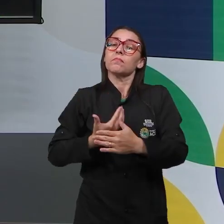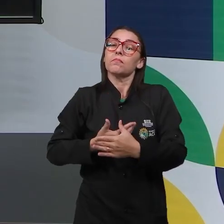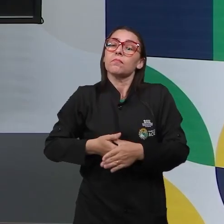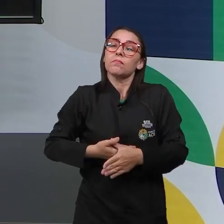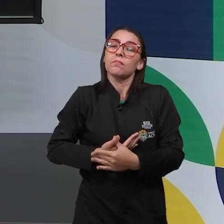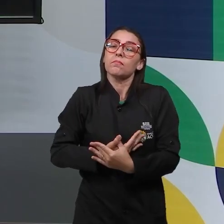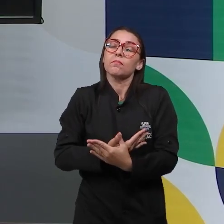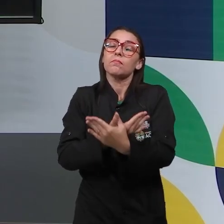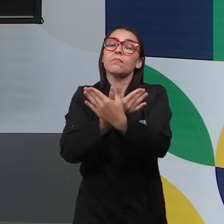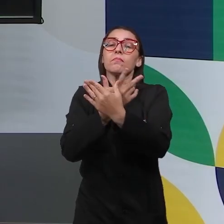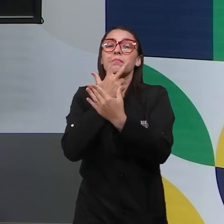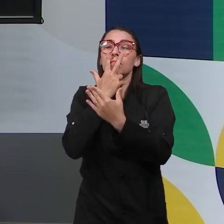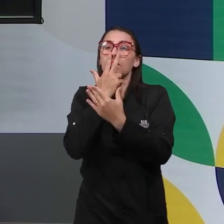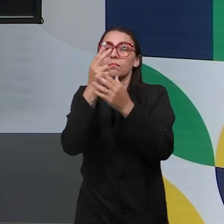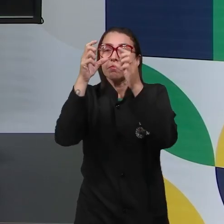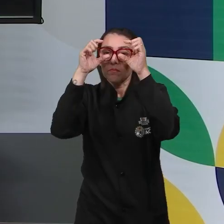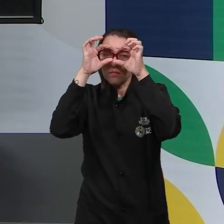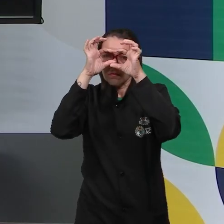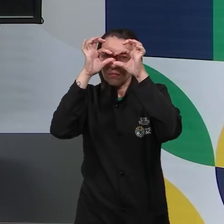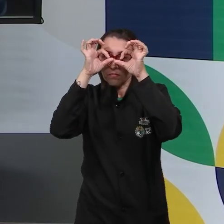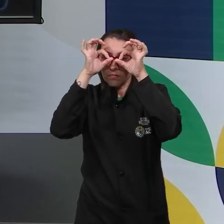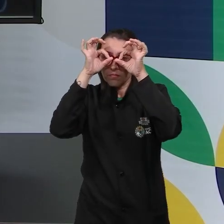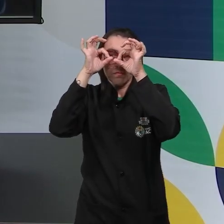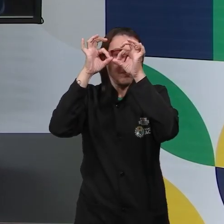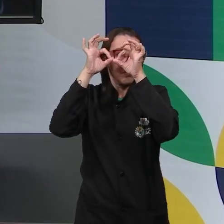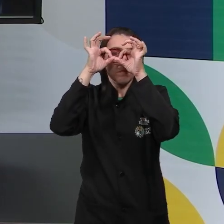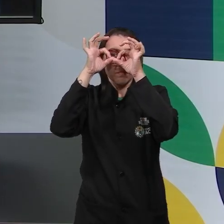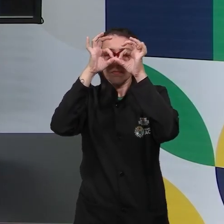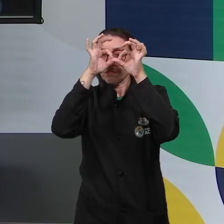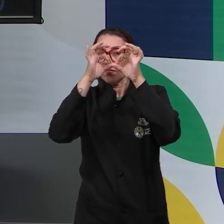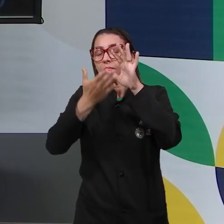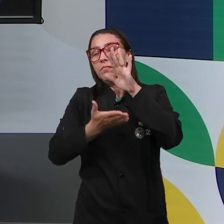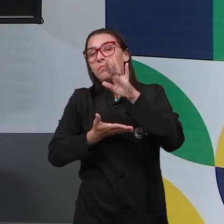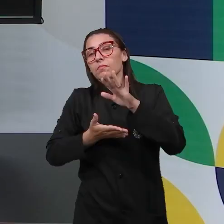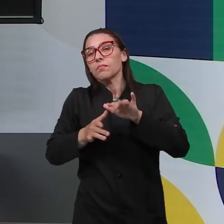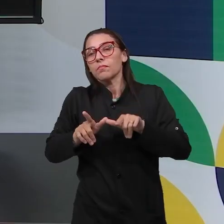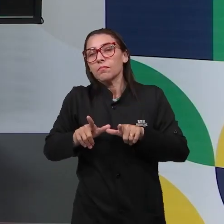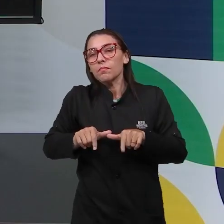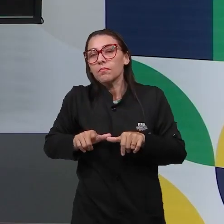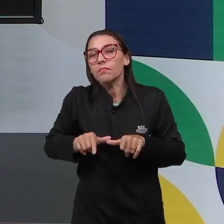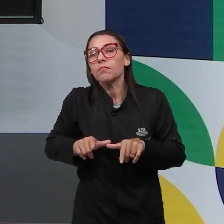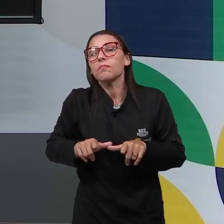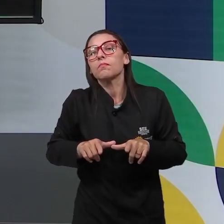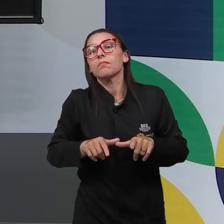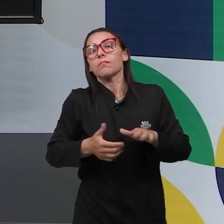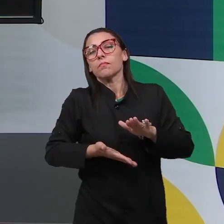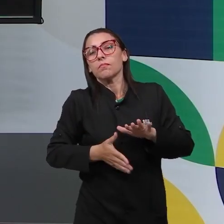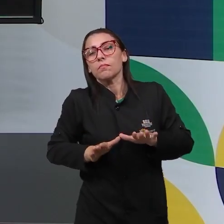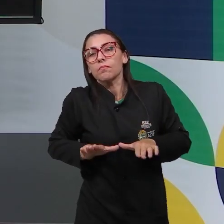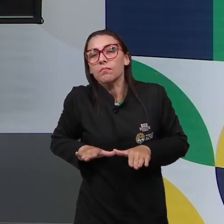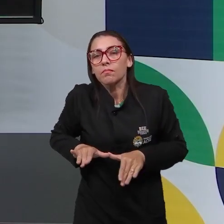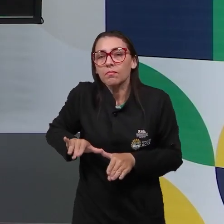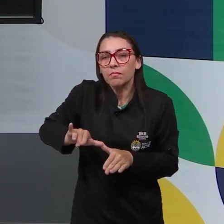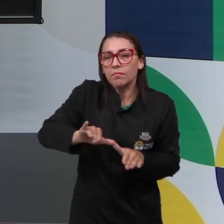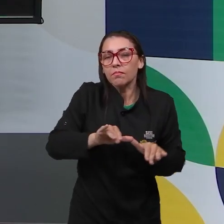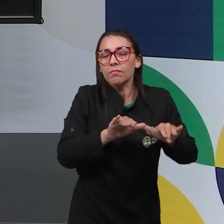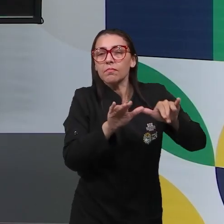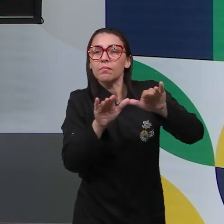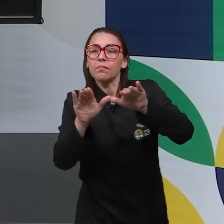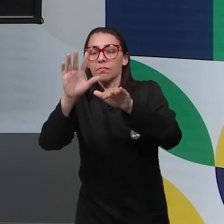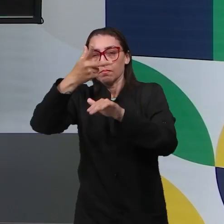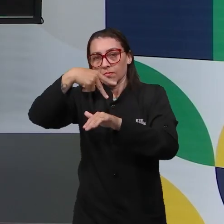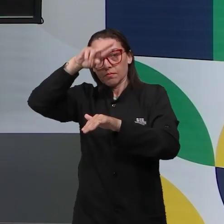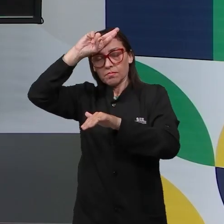desde então, diz a lenda que elas sobrevoam a floresta amazônica peruana em busca de sua mãe. Aí